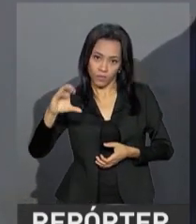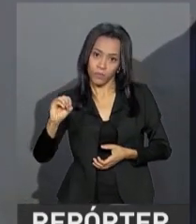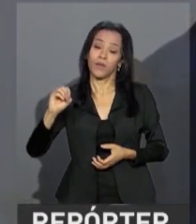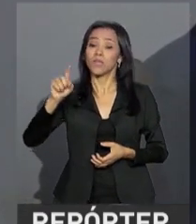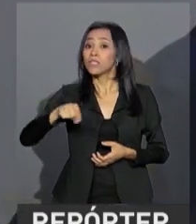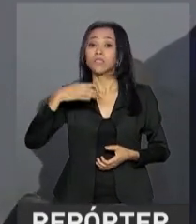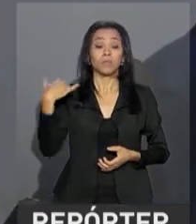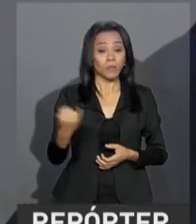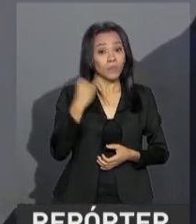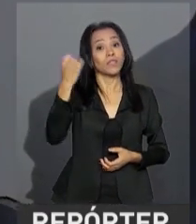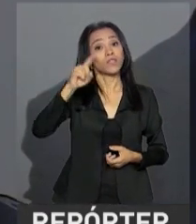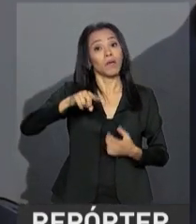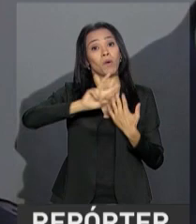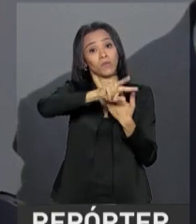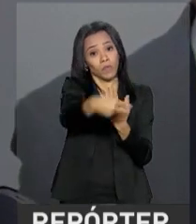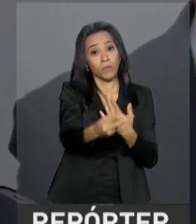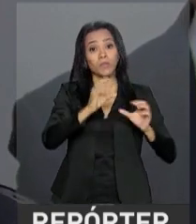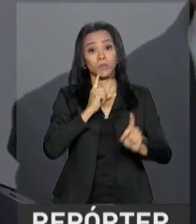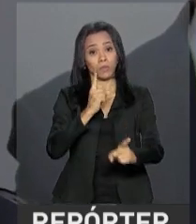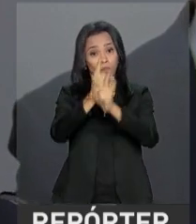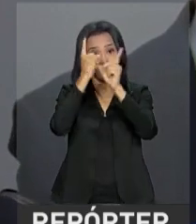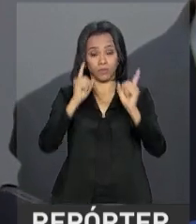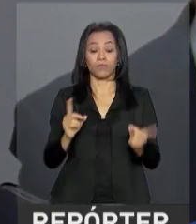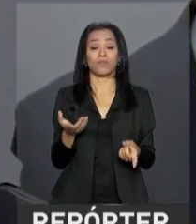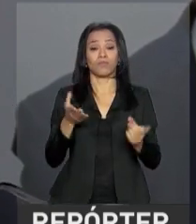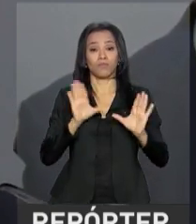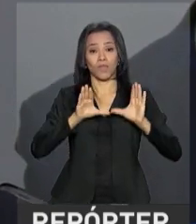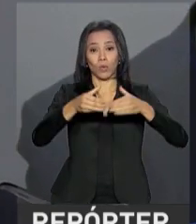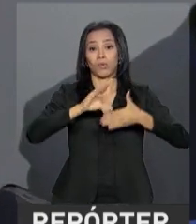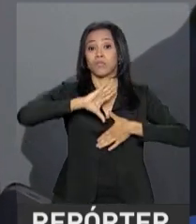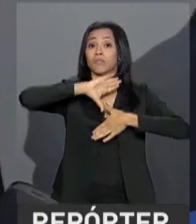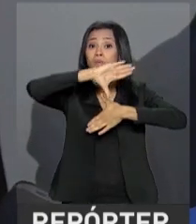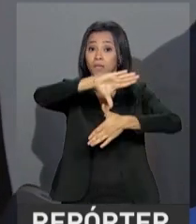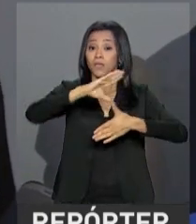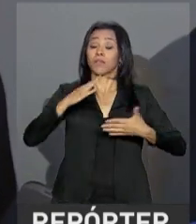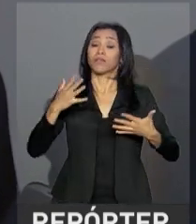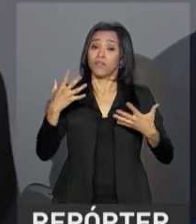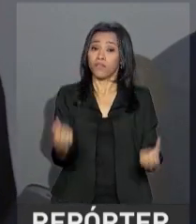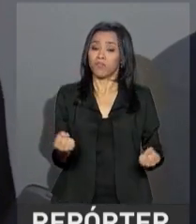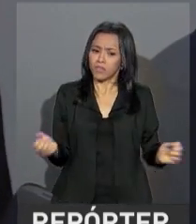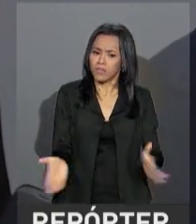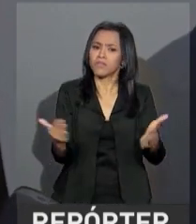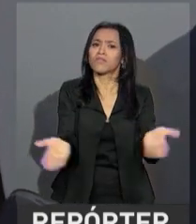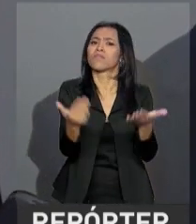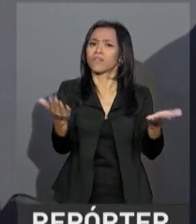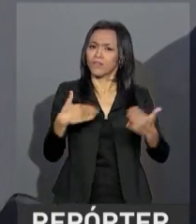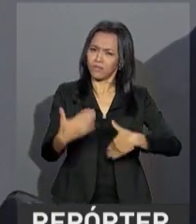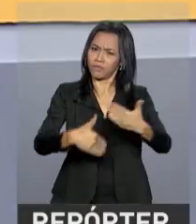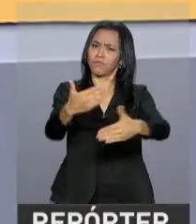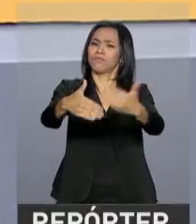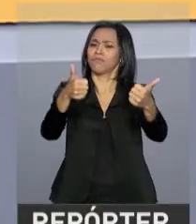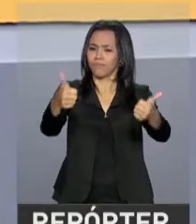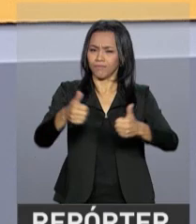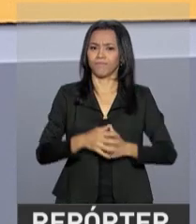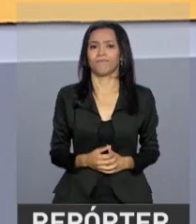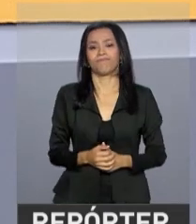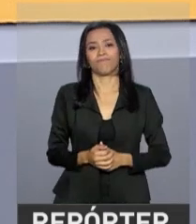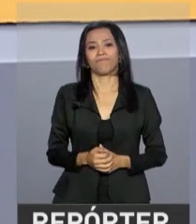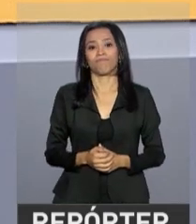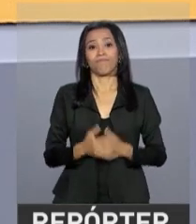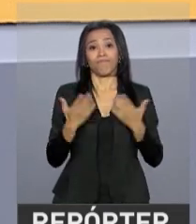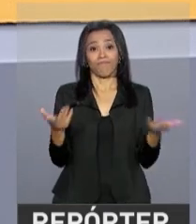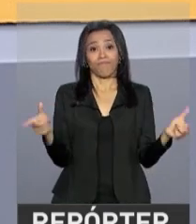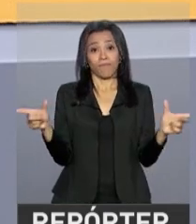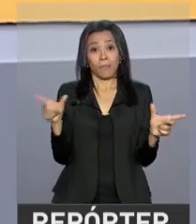Cúpula das Américas, né? Eu percebo que a partir de hoje nós vamos incentivar muito e crescer muito nessa história. O